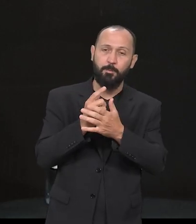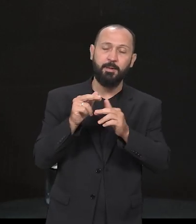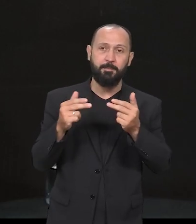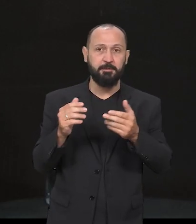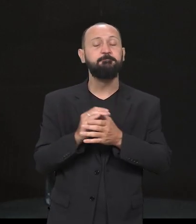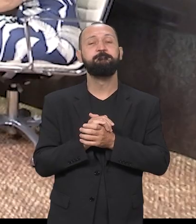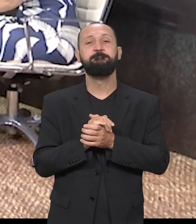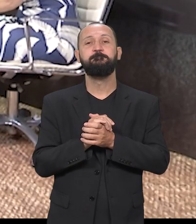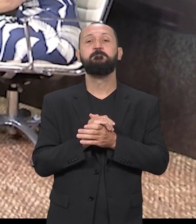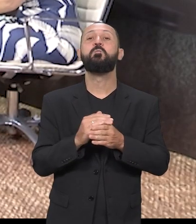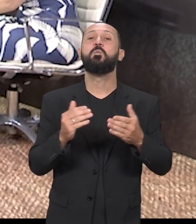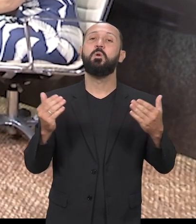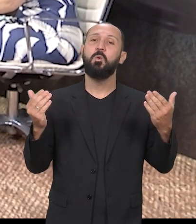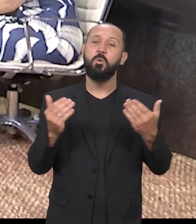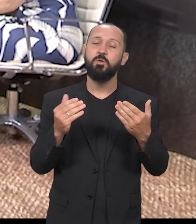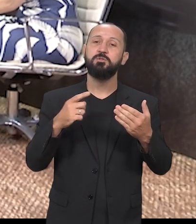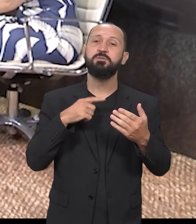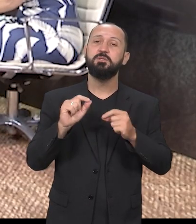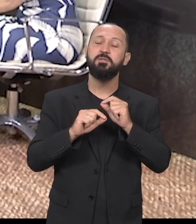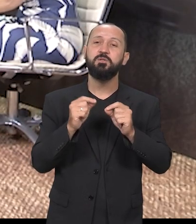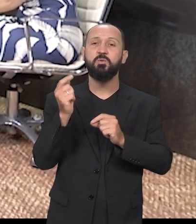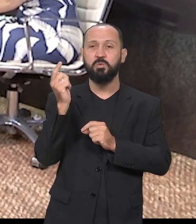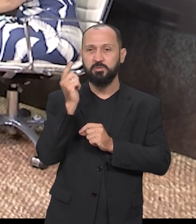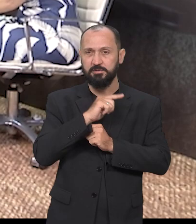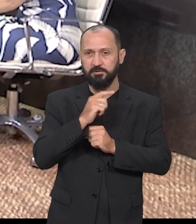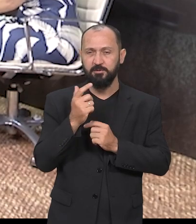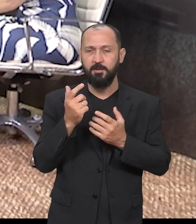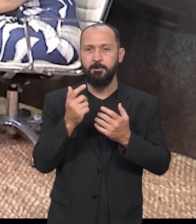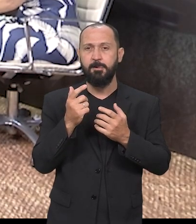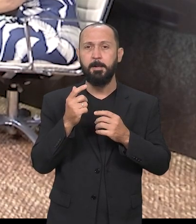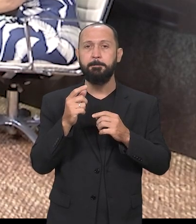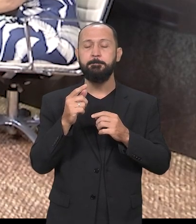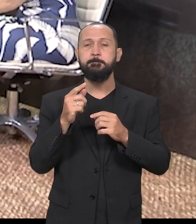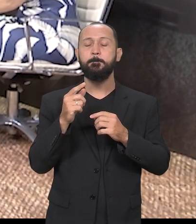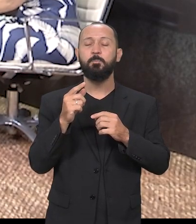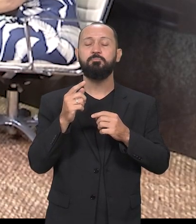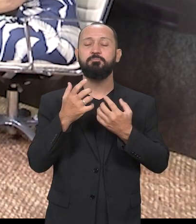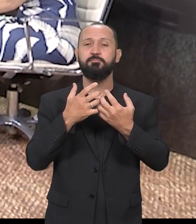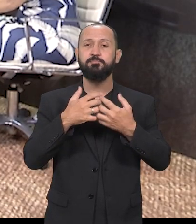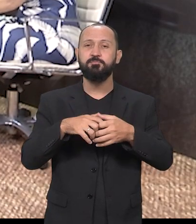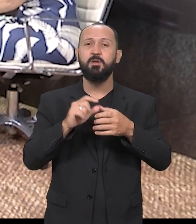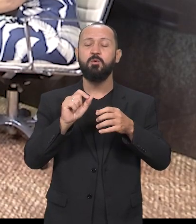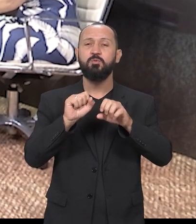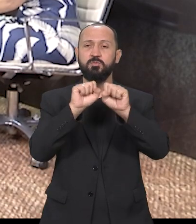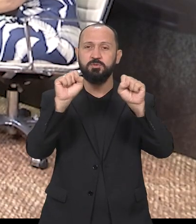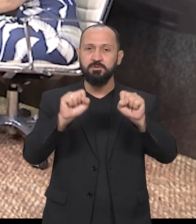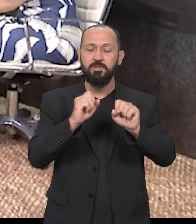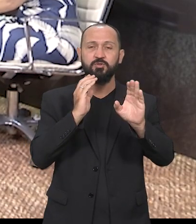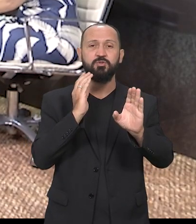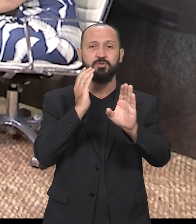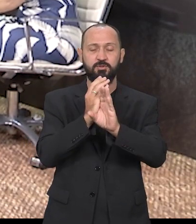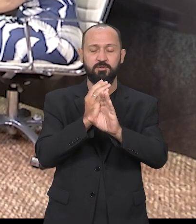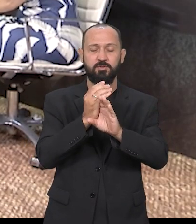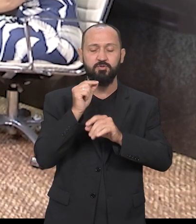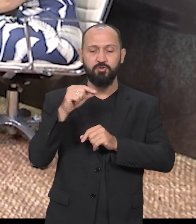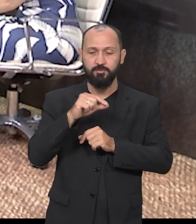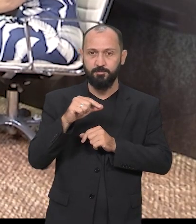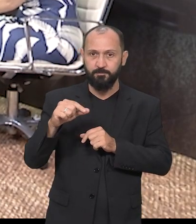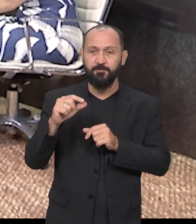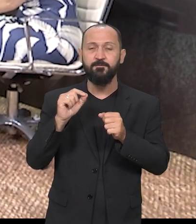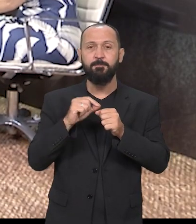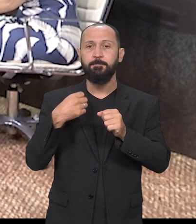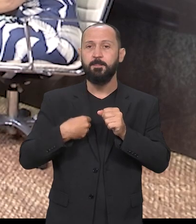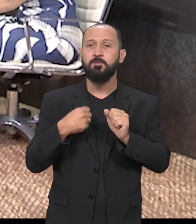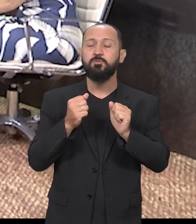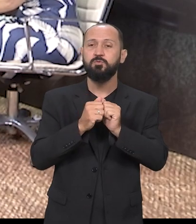comprar esse daí. Atualmente a gente recebeu os equipamentos referentes ao Sistema de Identificação Balística, né,